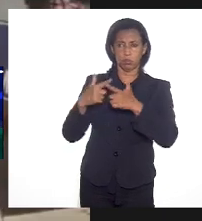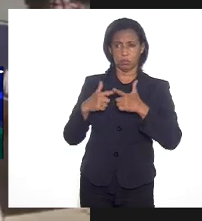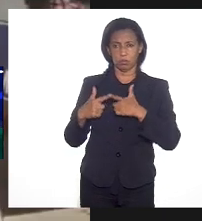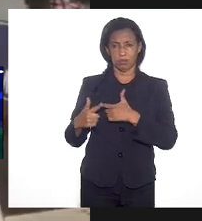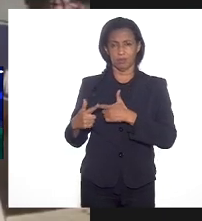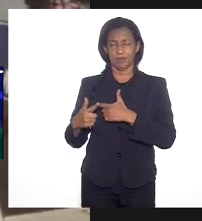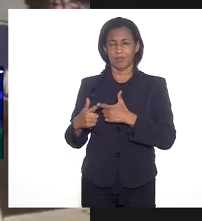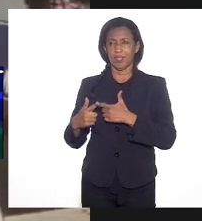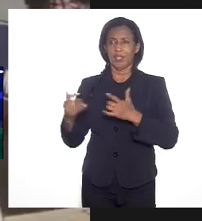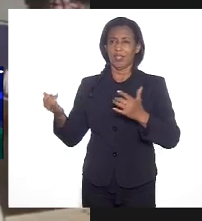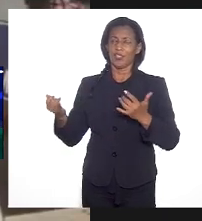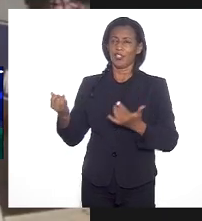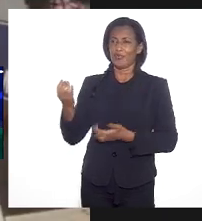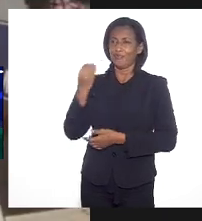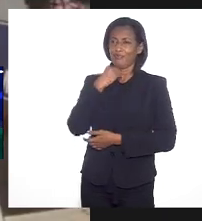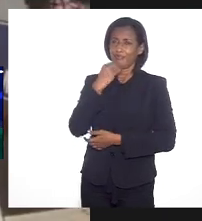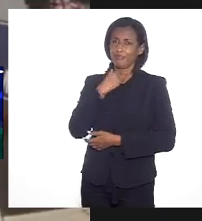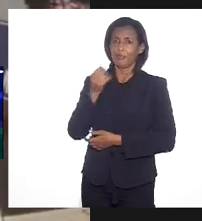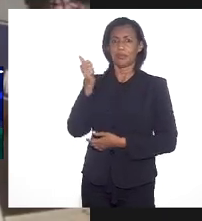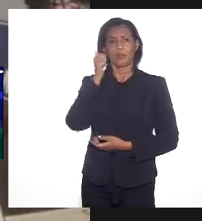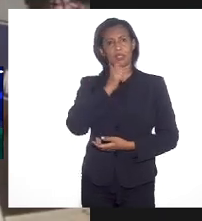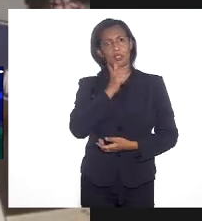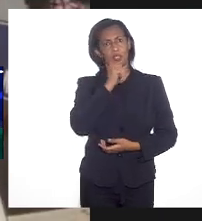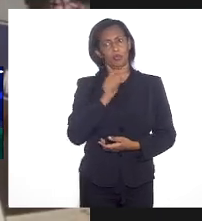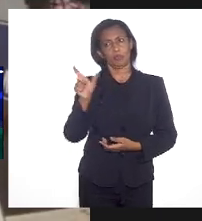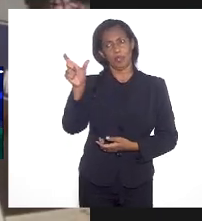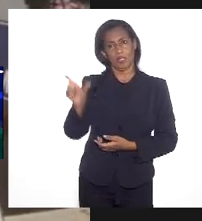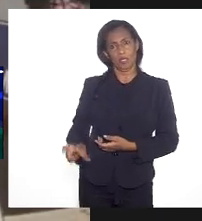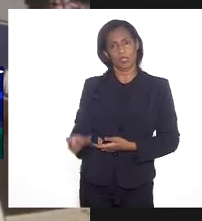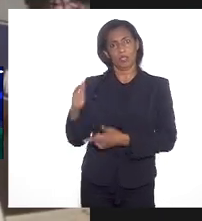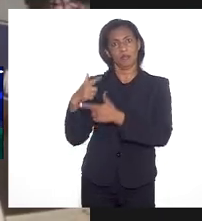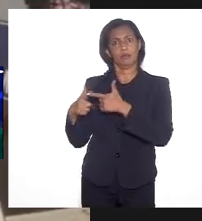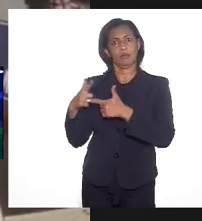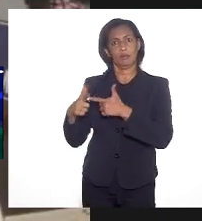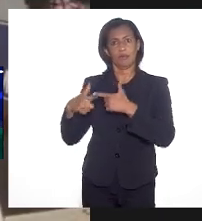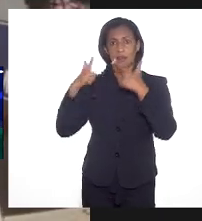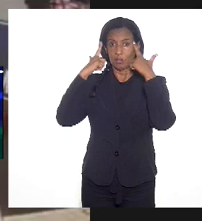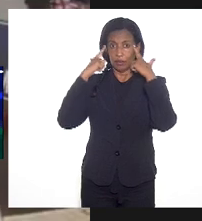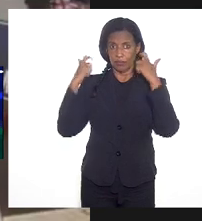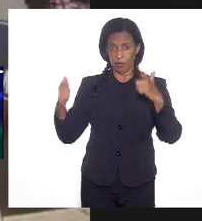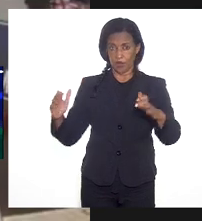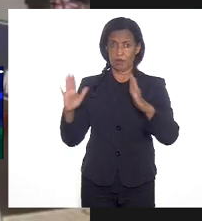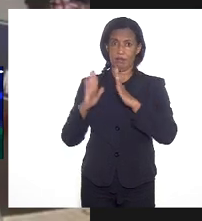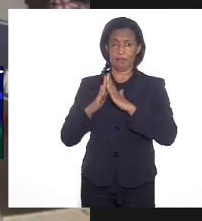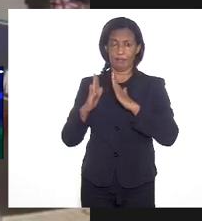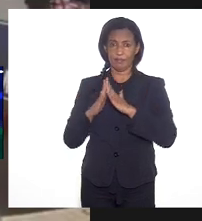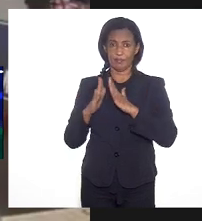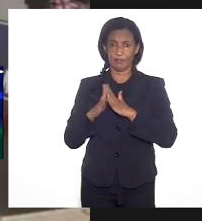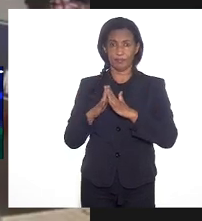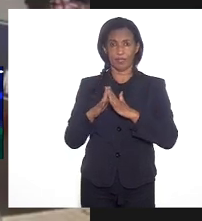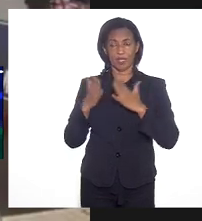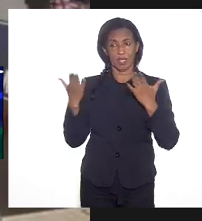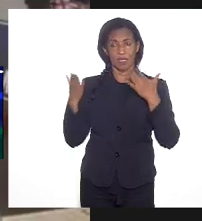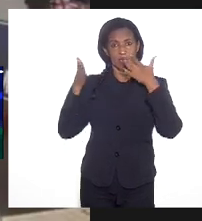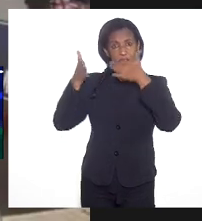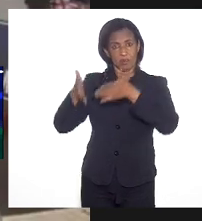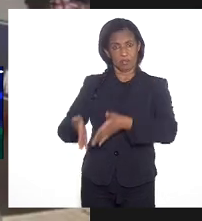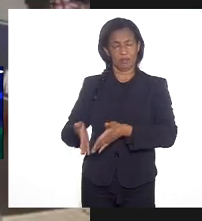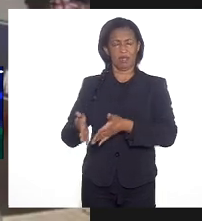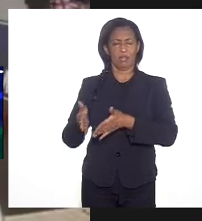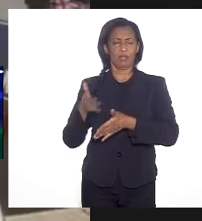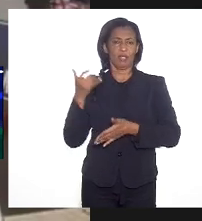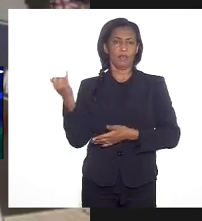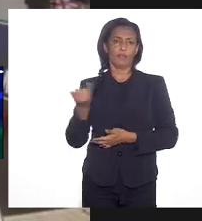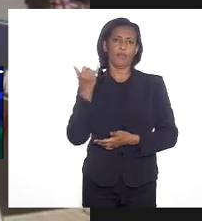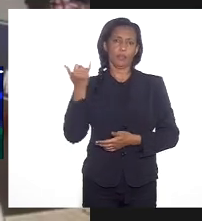fragilidade e vulnerabilidade das mulheres em situação de violência doméstica e isso é central e importante.